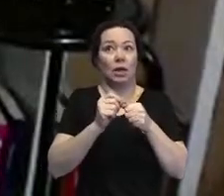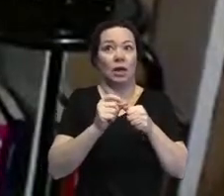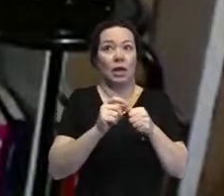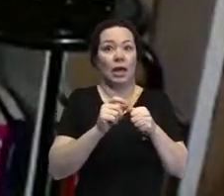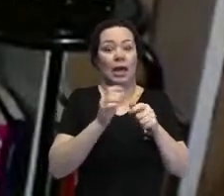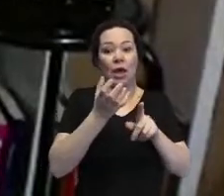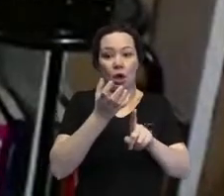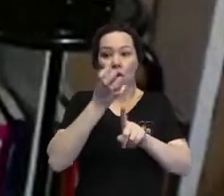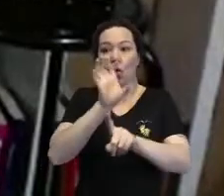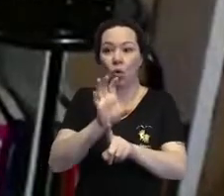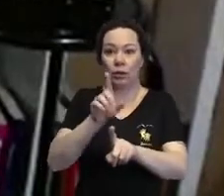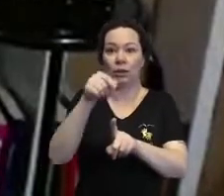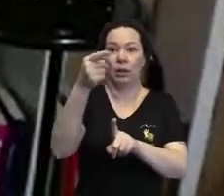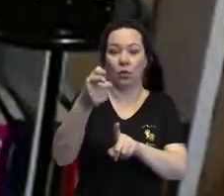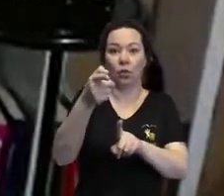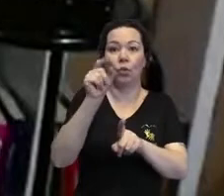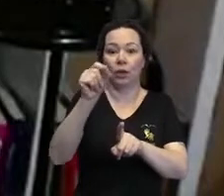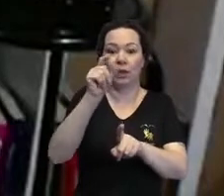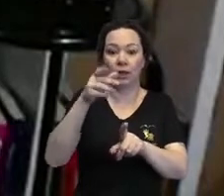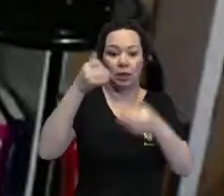do que nós acabamos de falar aqui.